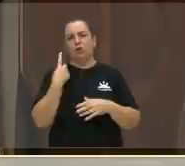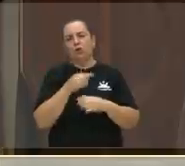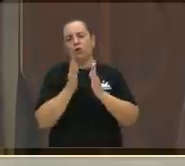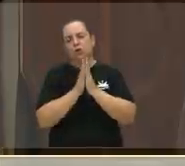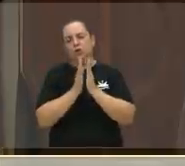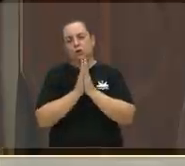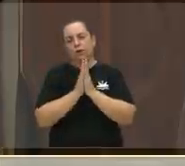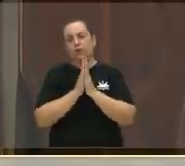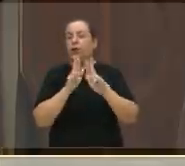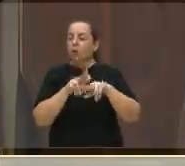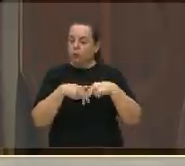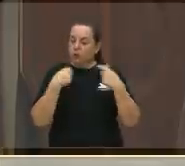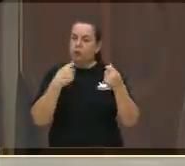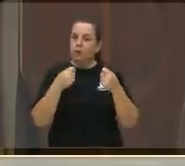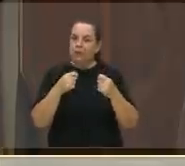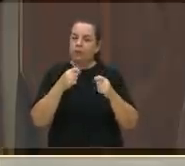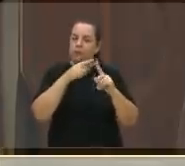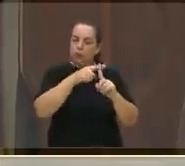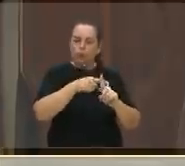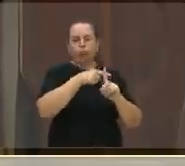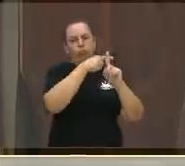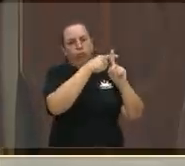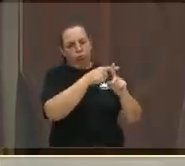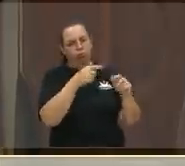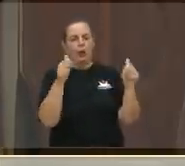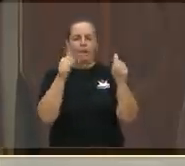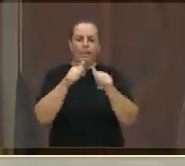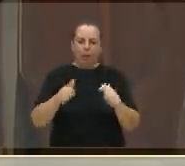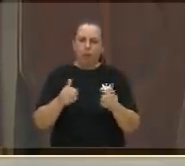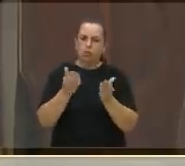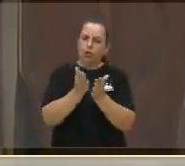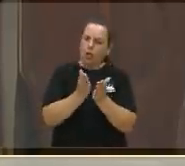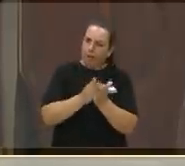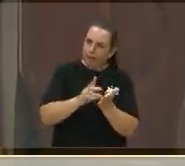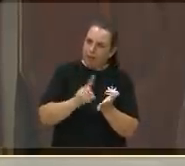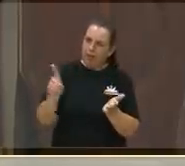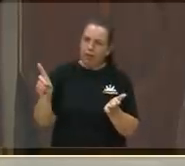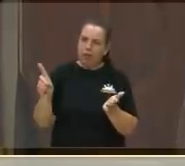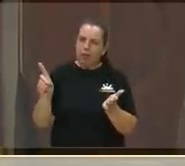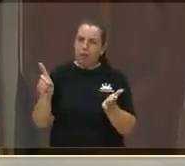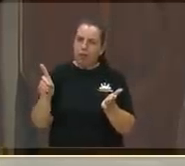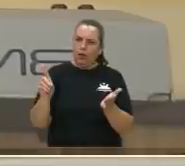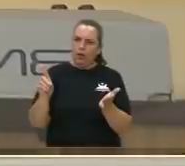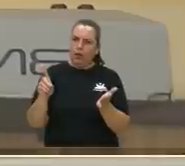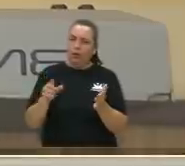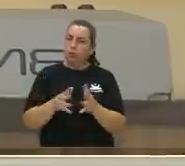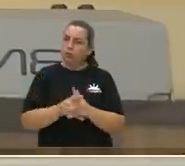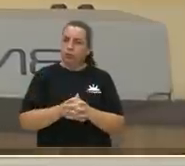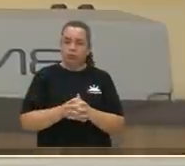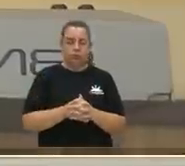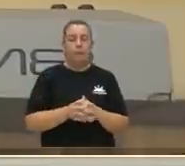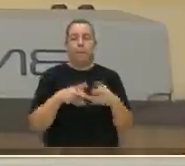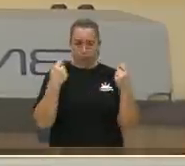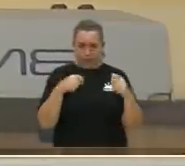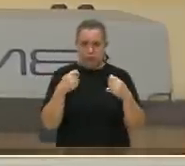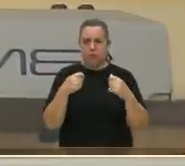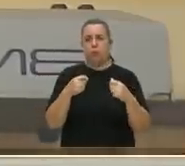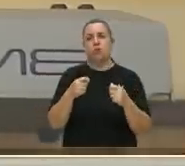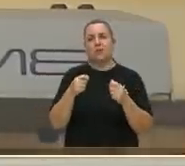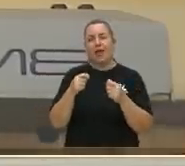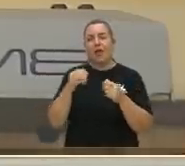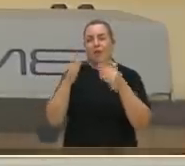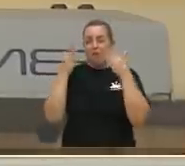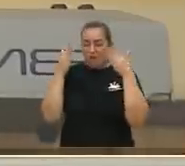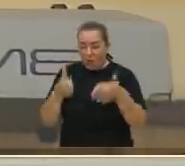imagem do sagrado coração uma estampa a bíblia cantemos eu vim aqui senhor